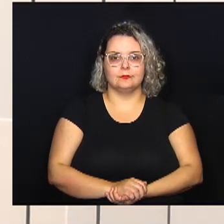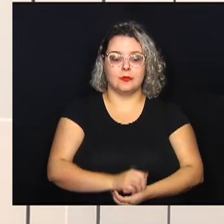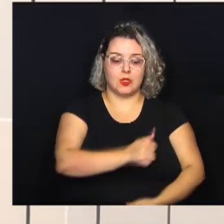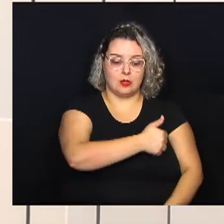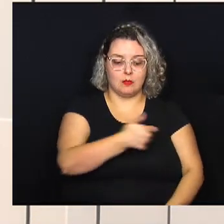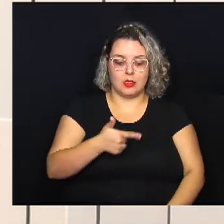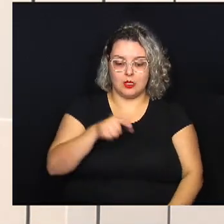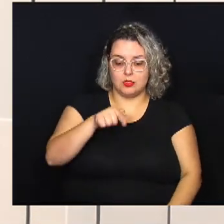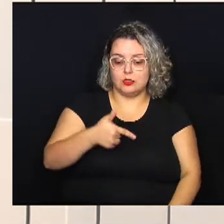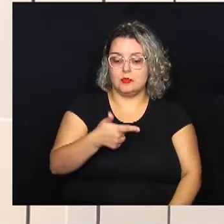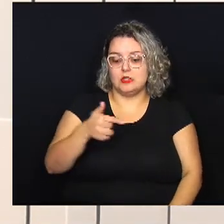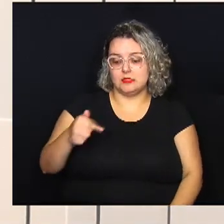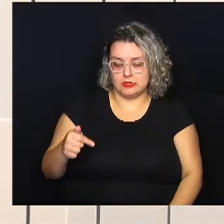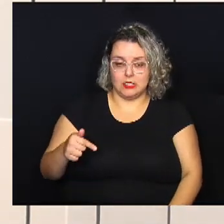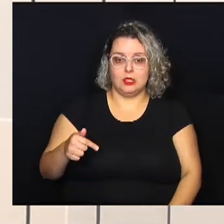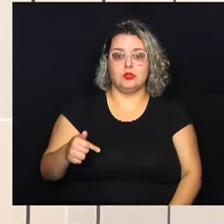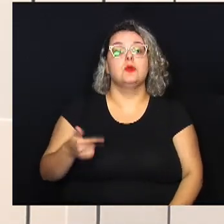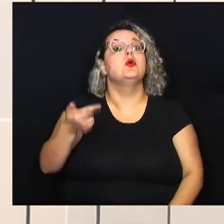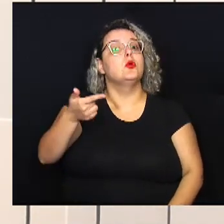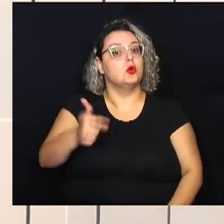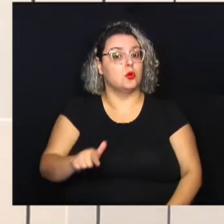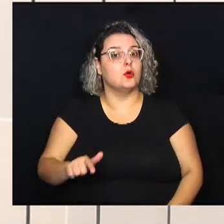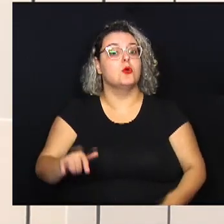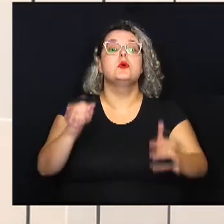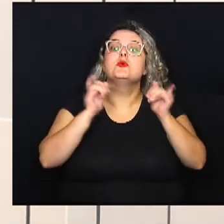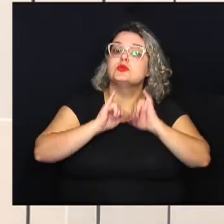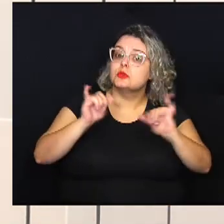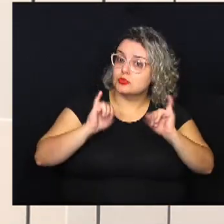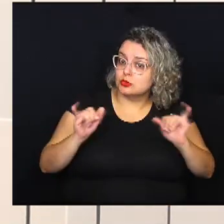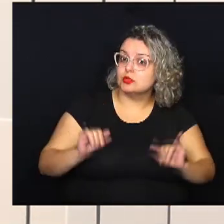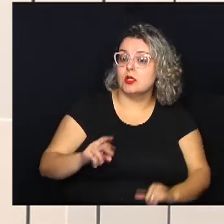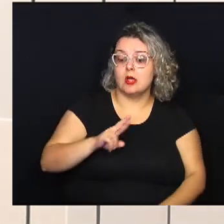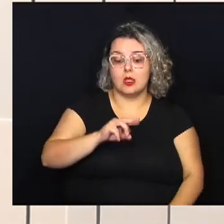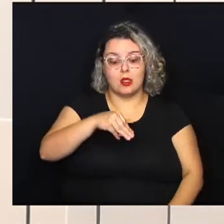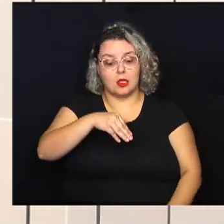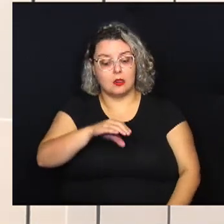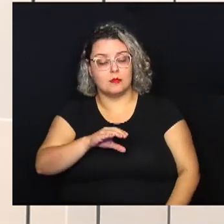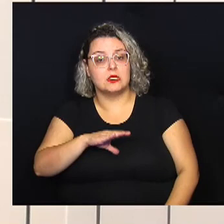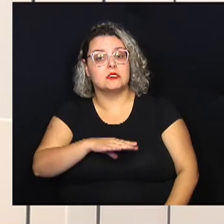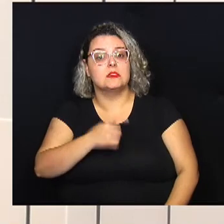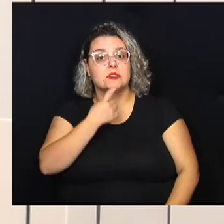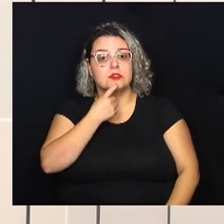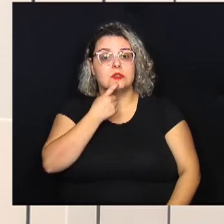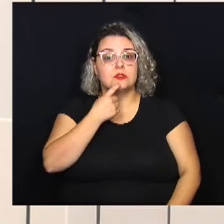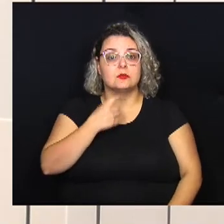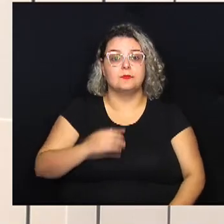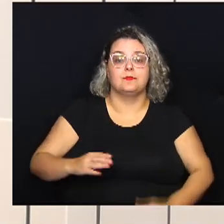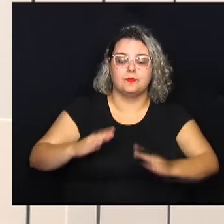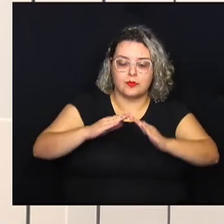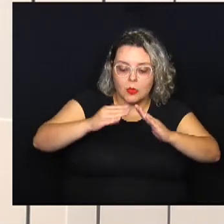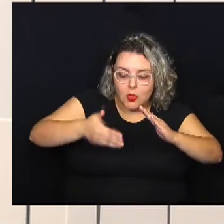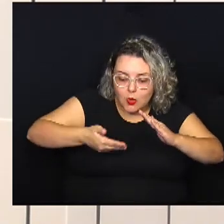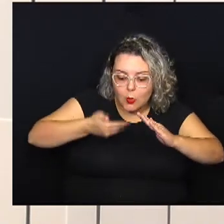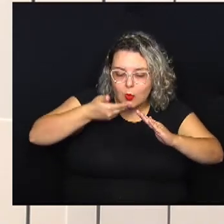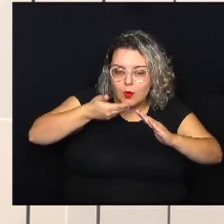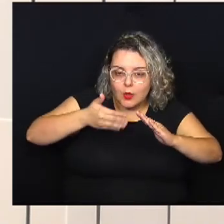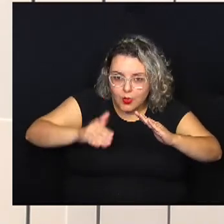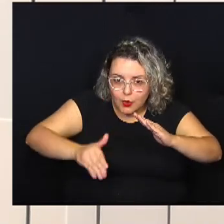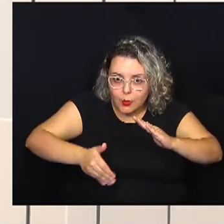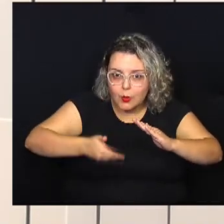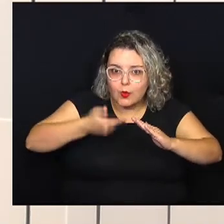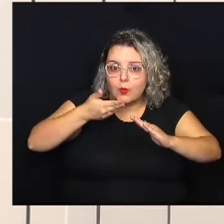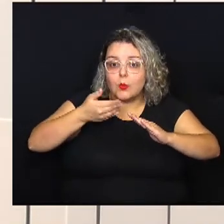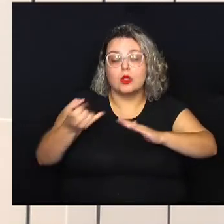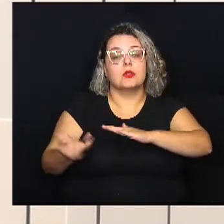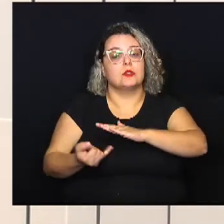Meio-dia mais 27 minutos, a gente segue aqui com as notícias da metrópole de Campinas. A Casa da Sopa, entidade beneficente que atua